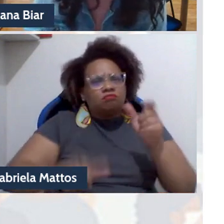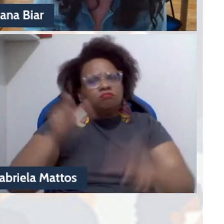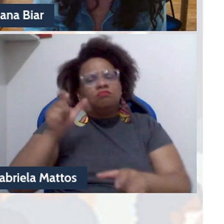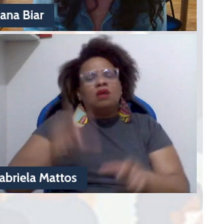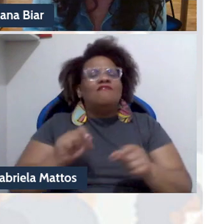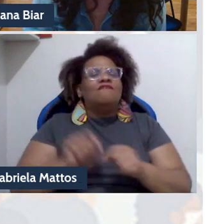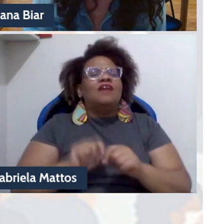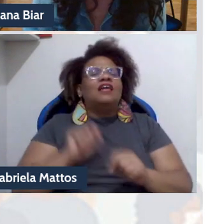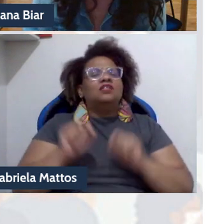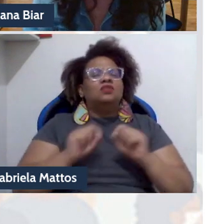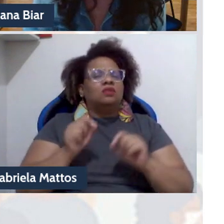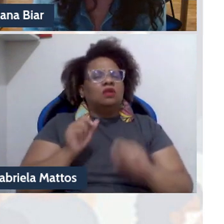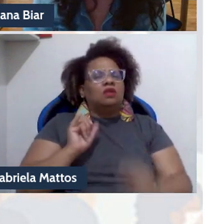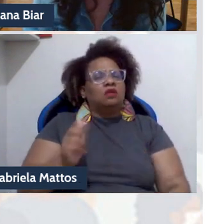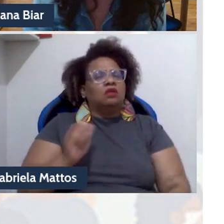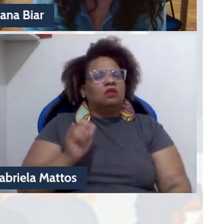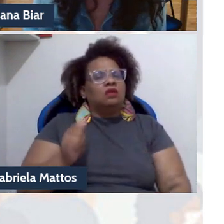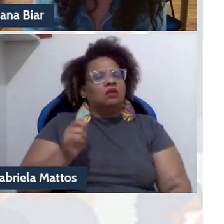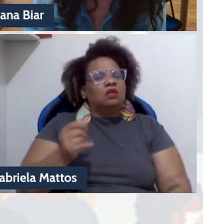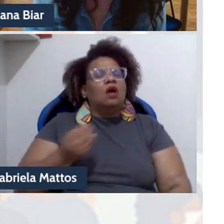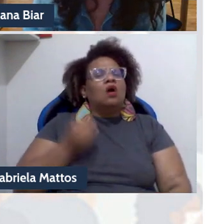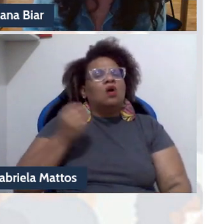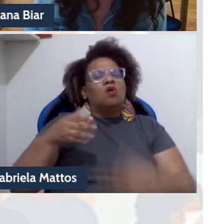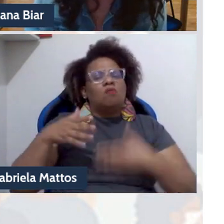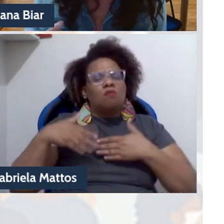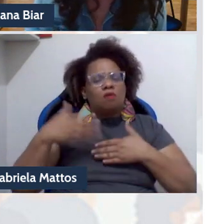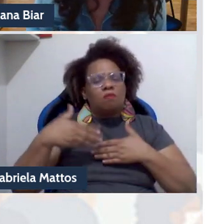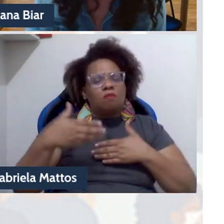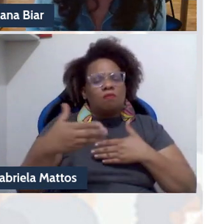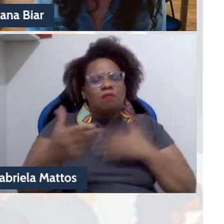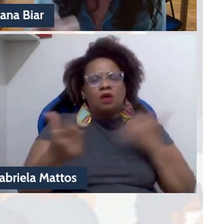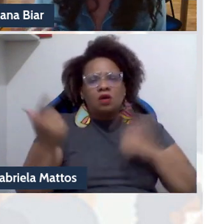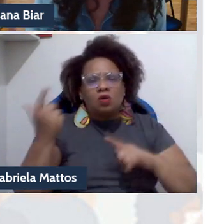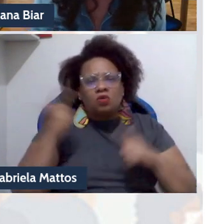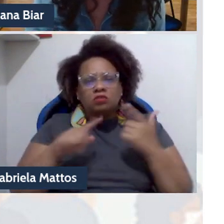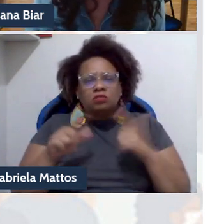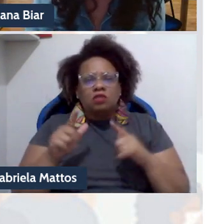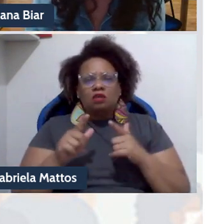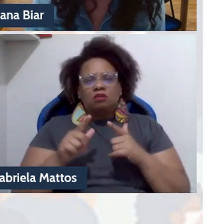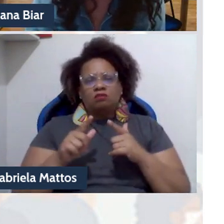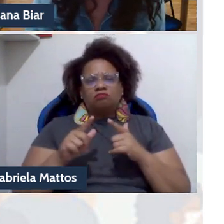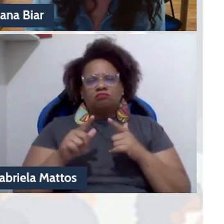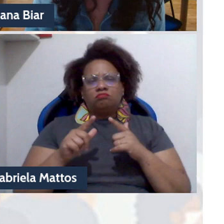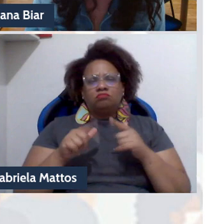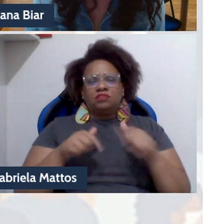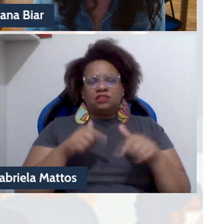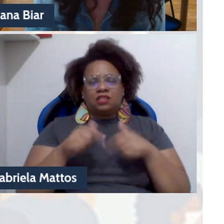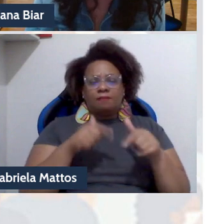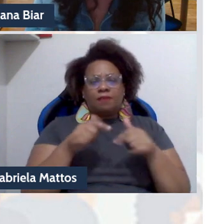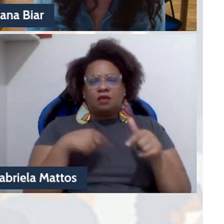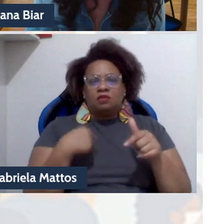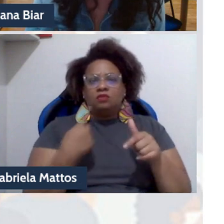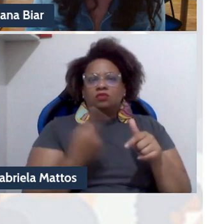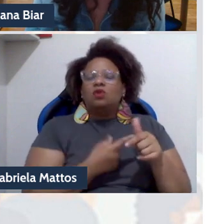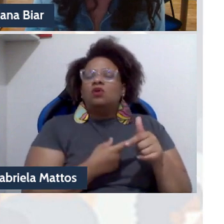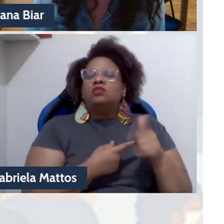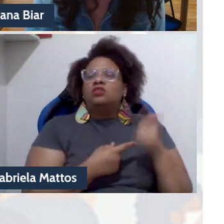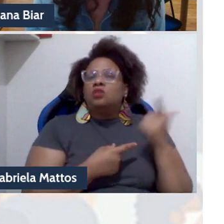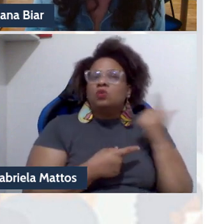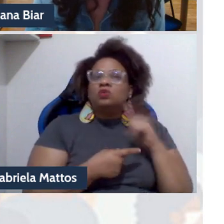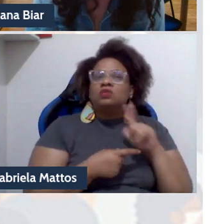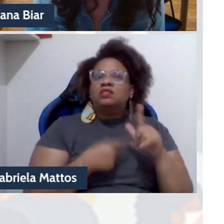é que eles dão sequência e coerência a atividades em si mesmas porosas, né? E como é que essa prática é uma